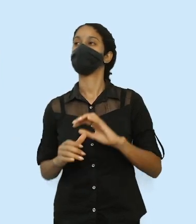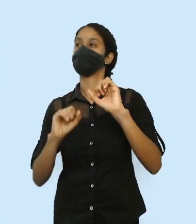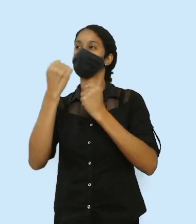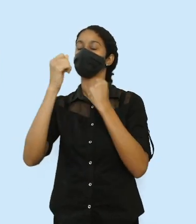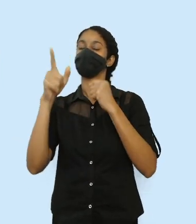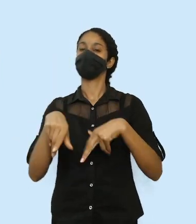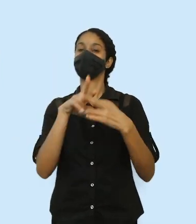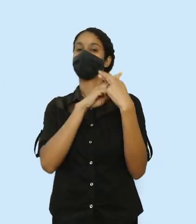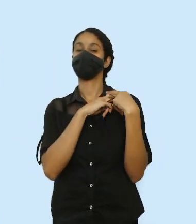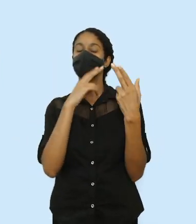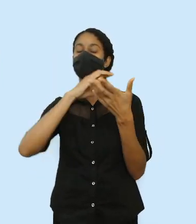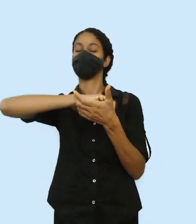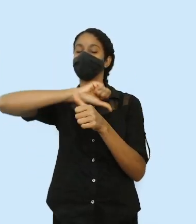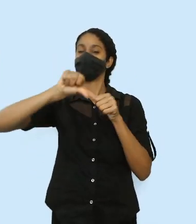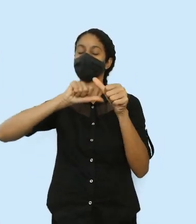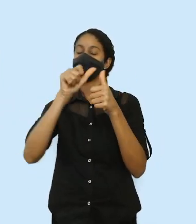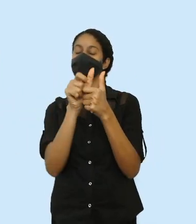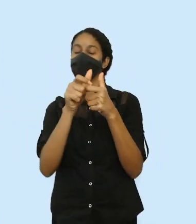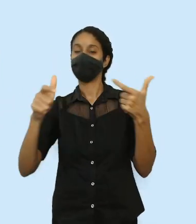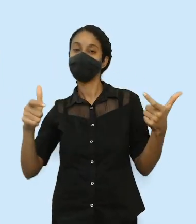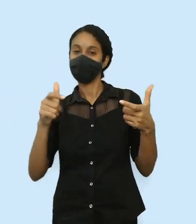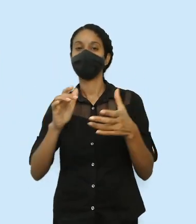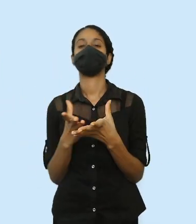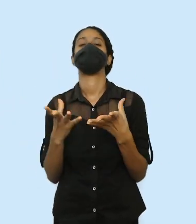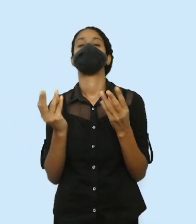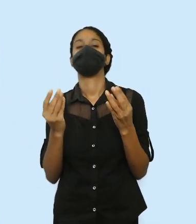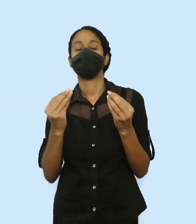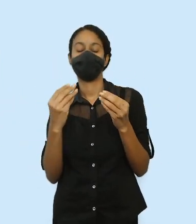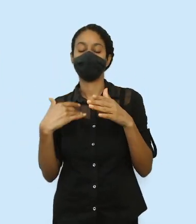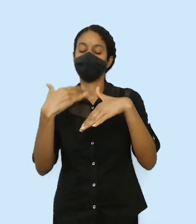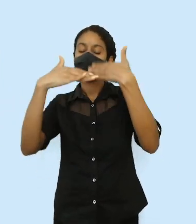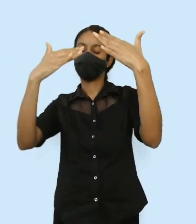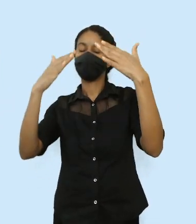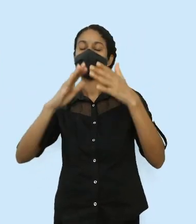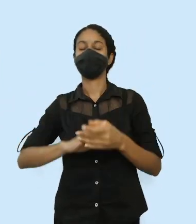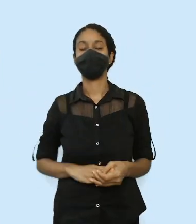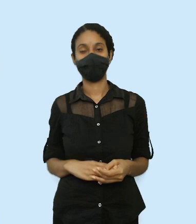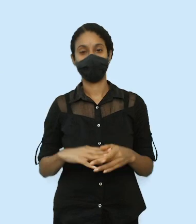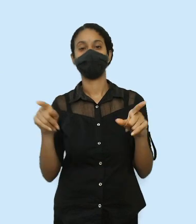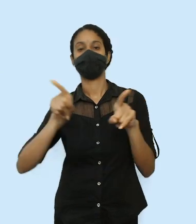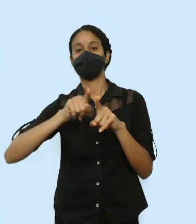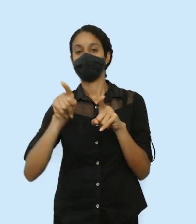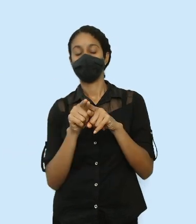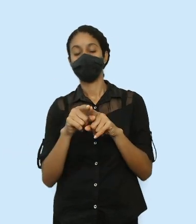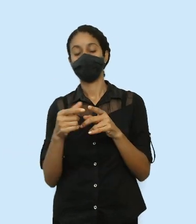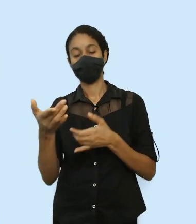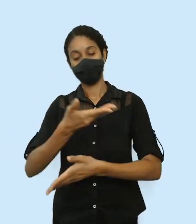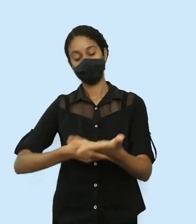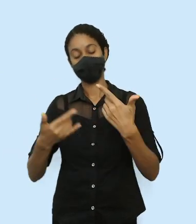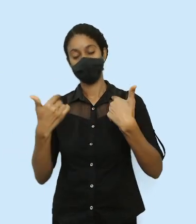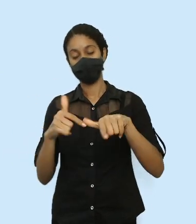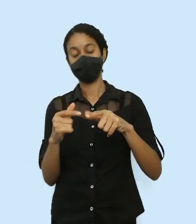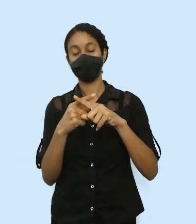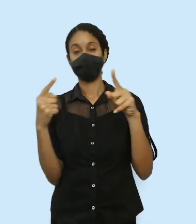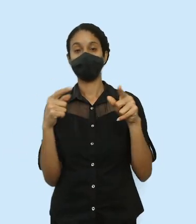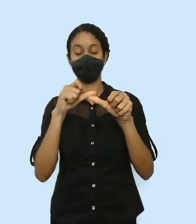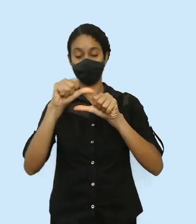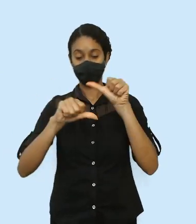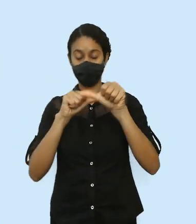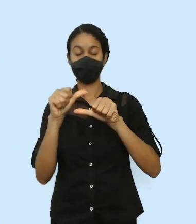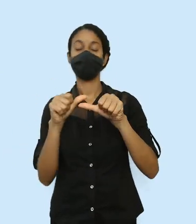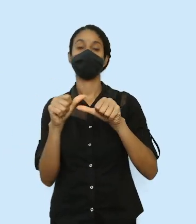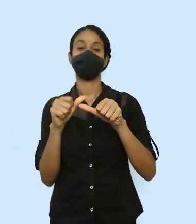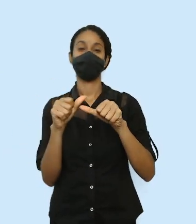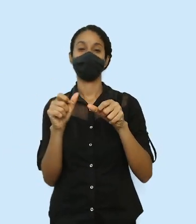foi responsável por grandes transformações no processo produtivo e nas relações de trabalho, mas que essas transformações